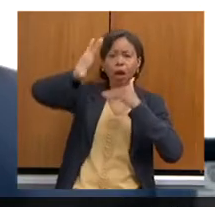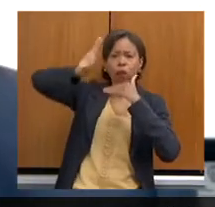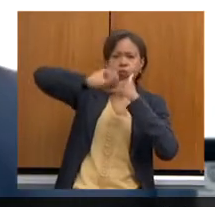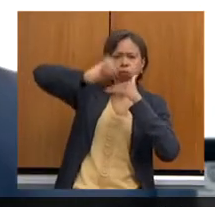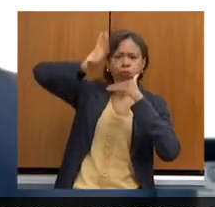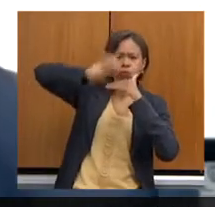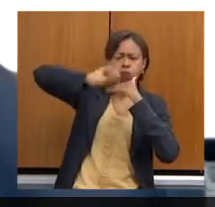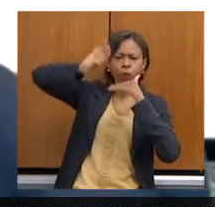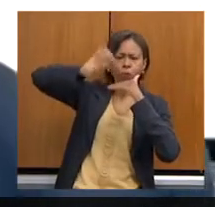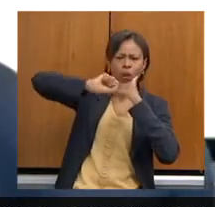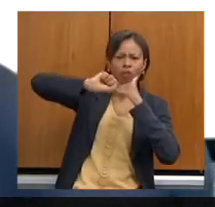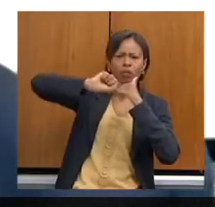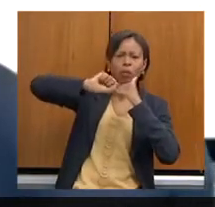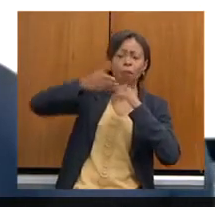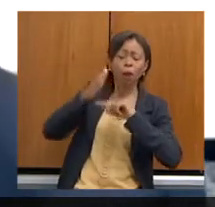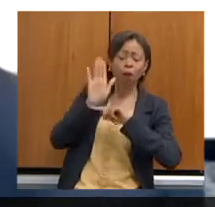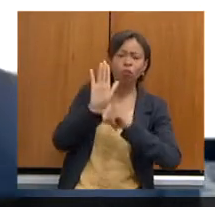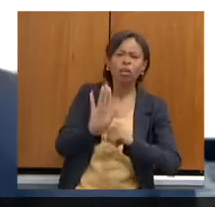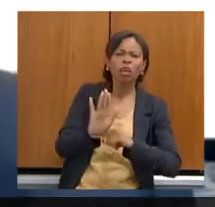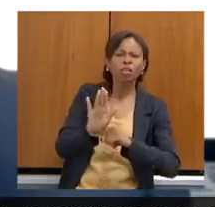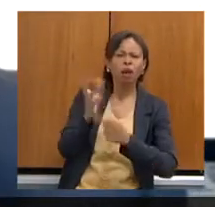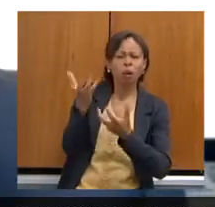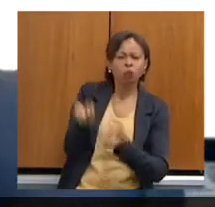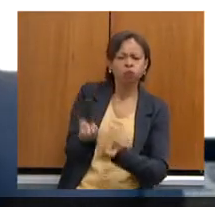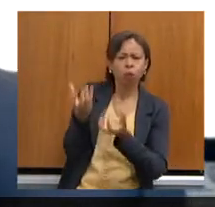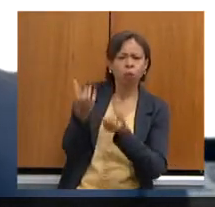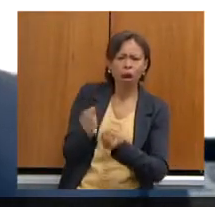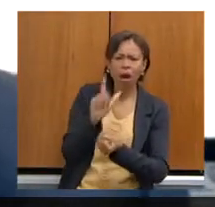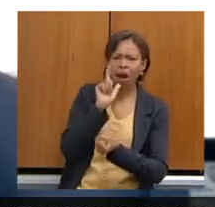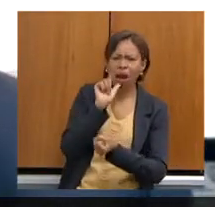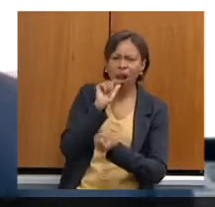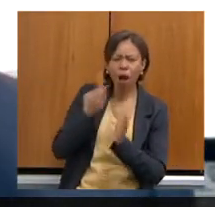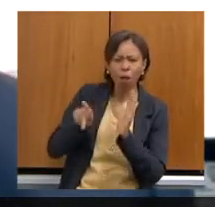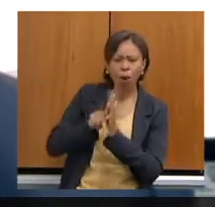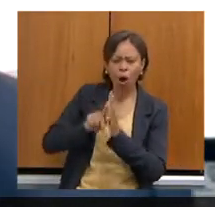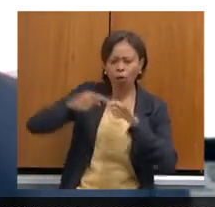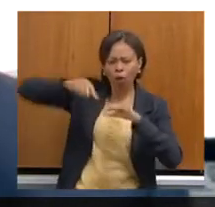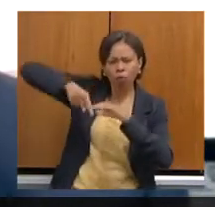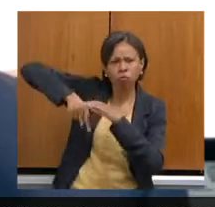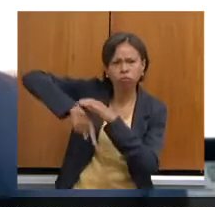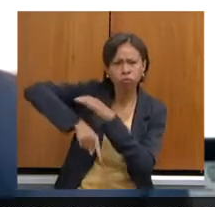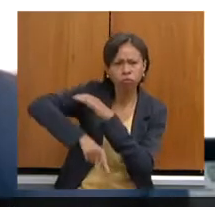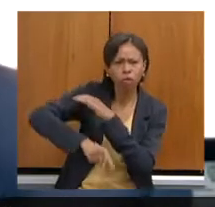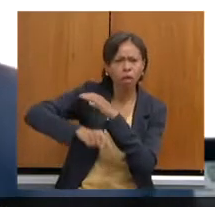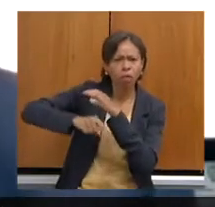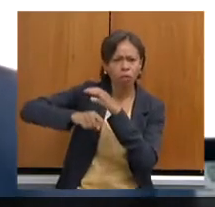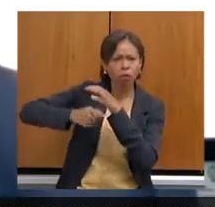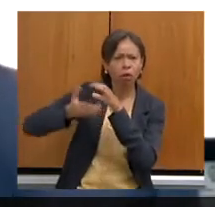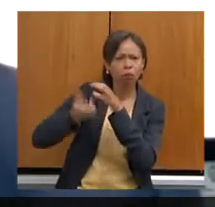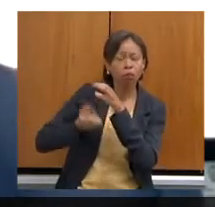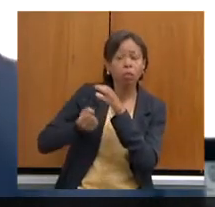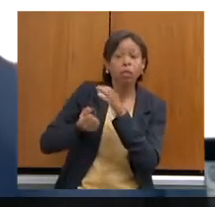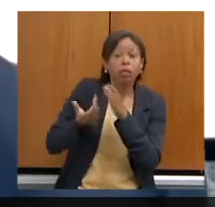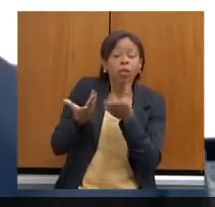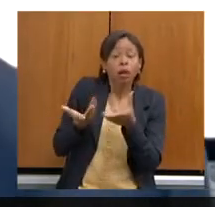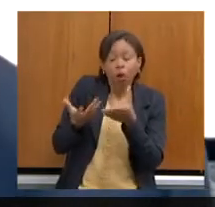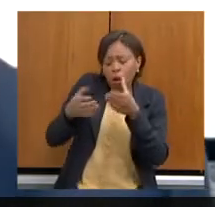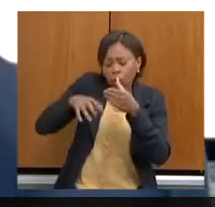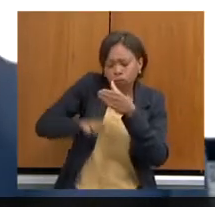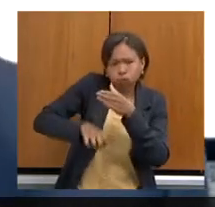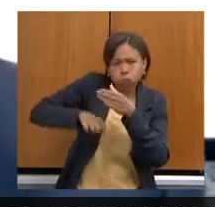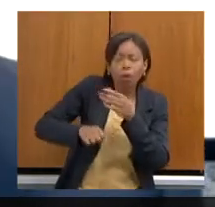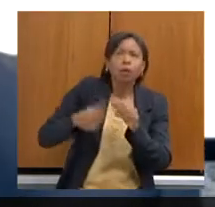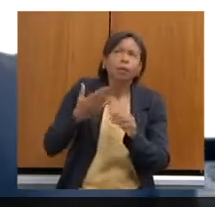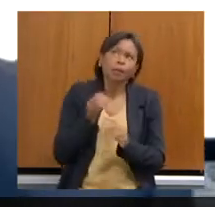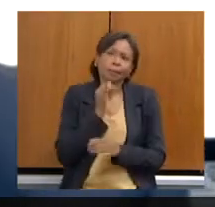bombas As bombas de abastecimento de água de Poços Artesianos eterno O que ocorre a região